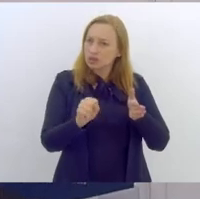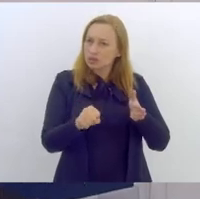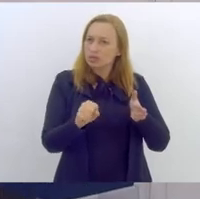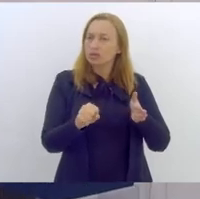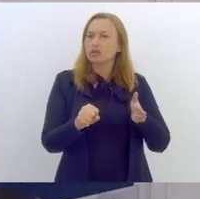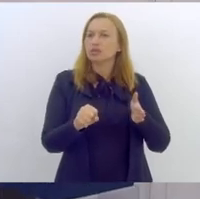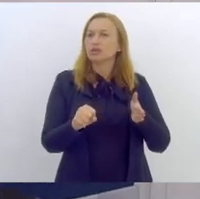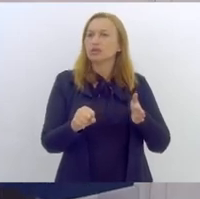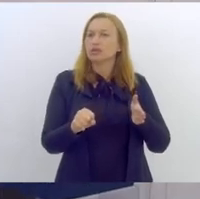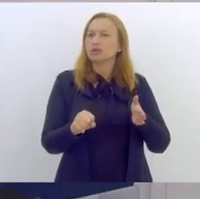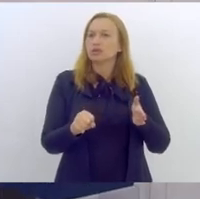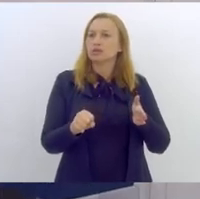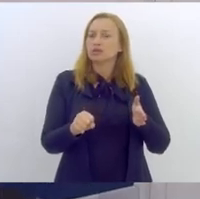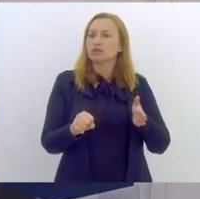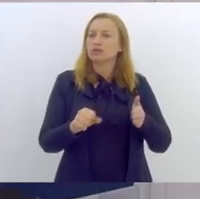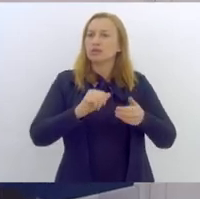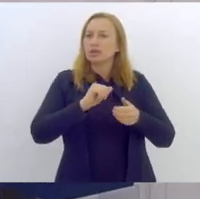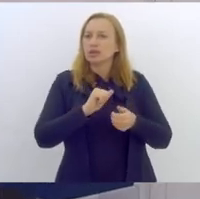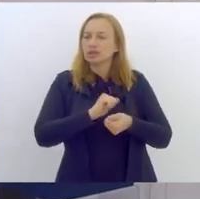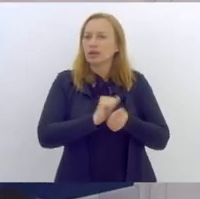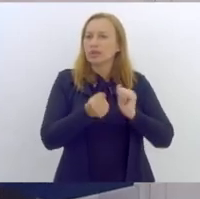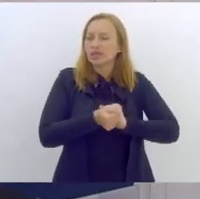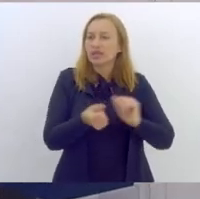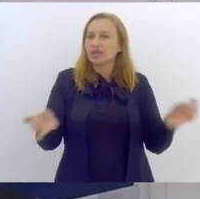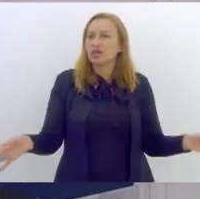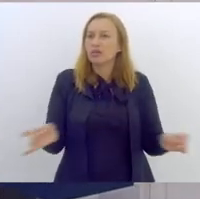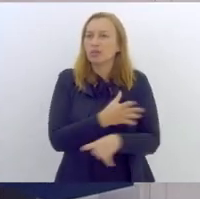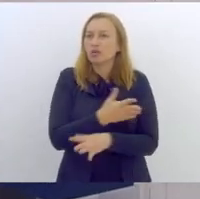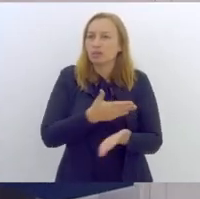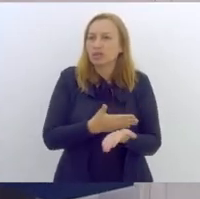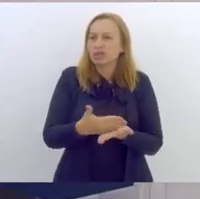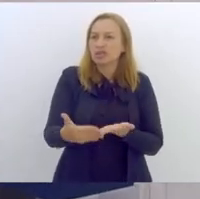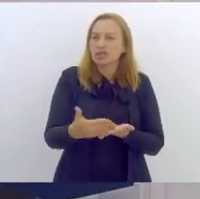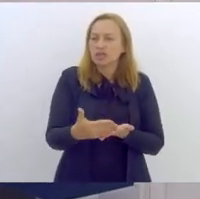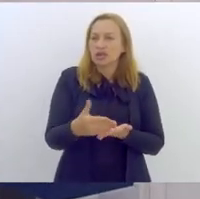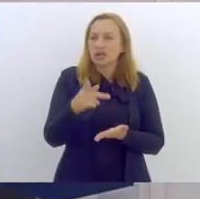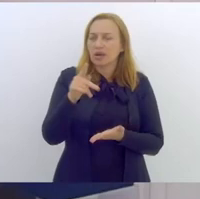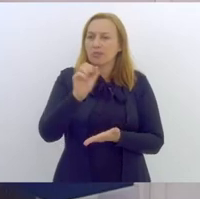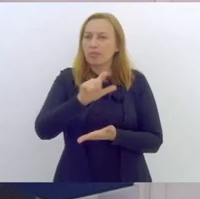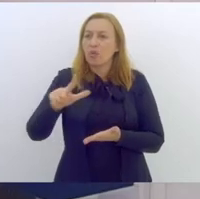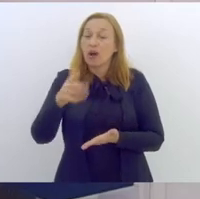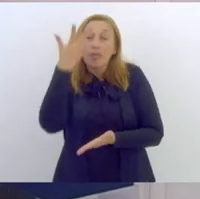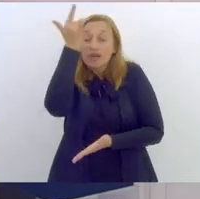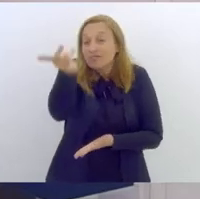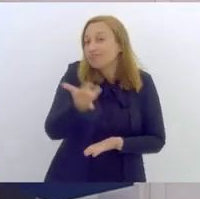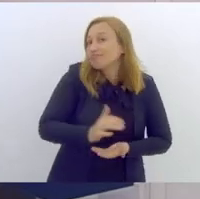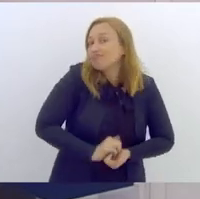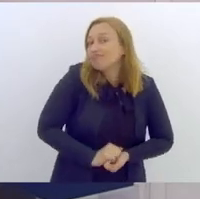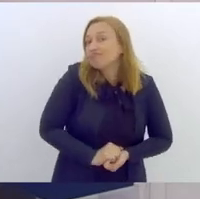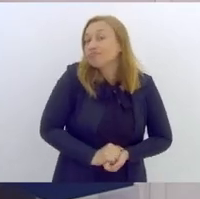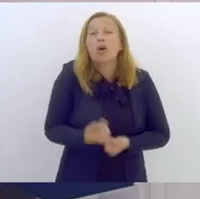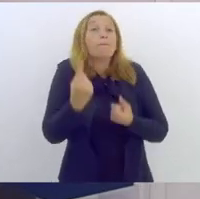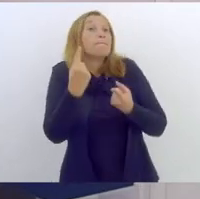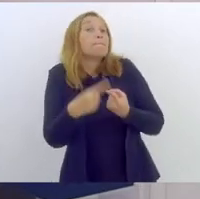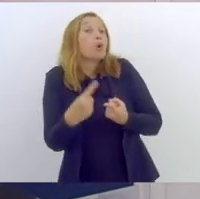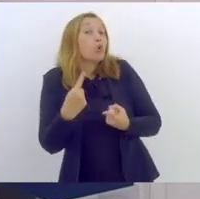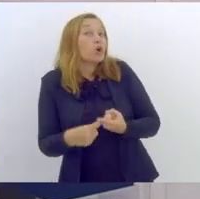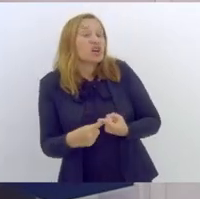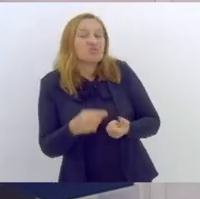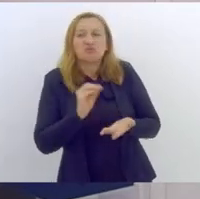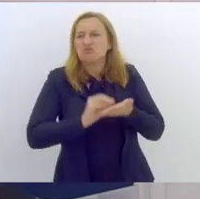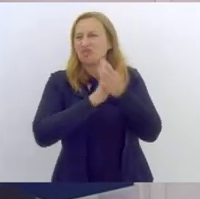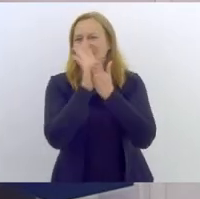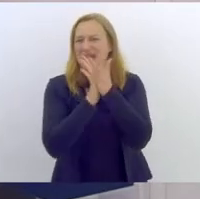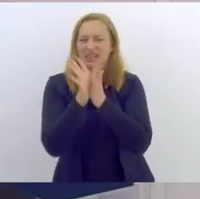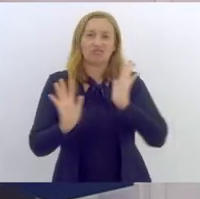completamente aptos e prontos para começar a cara amanhã porque não falta